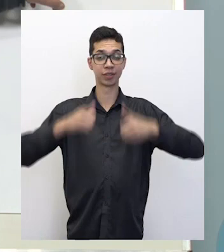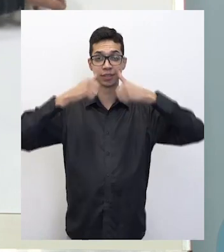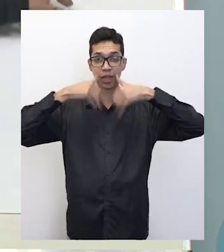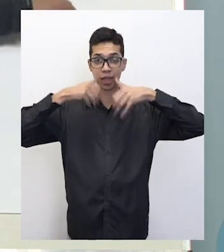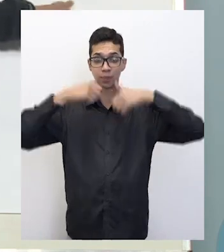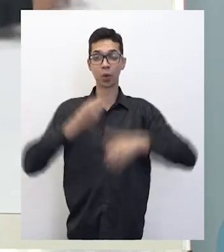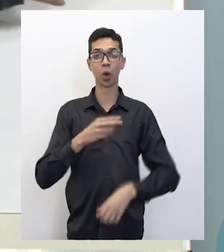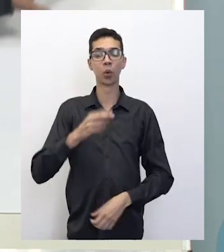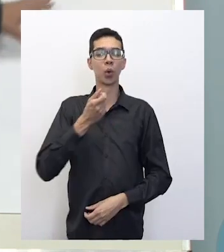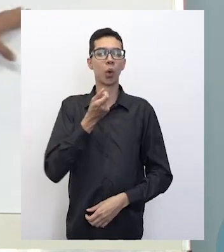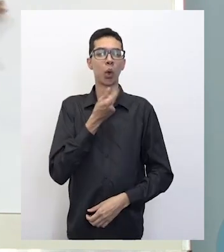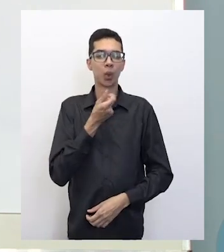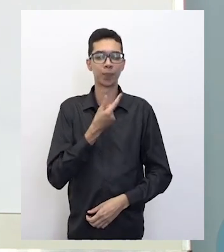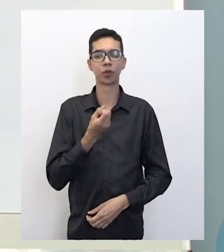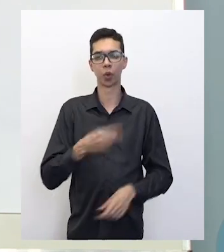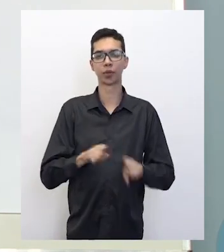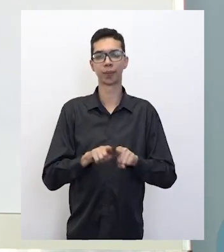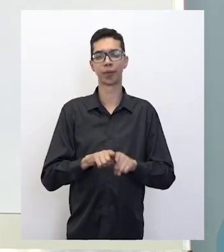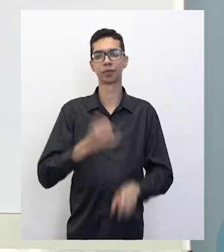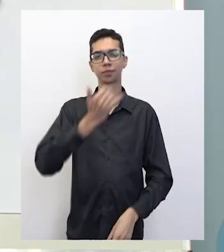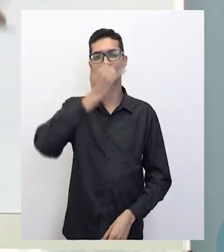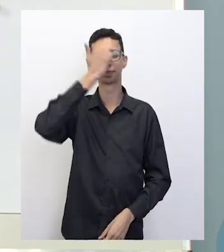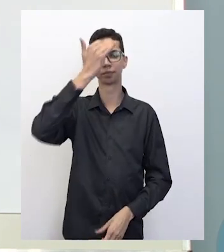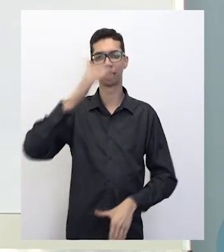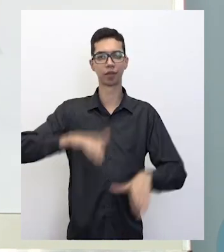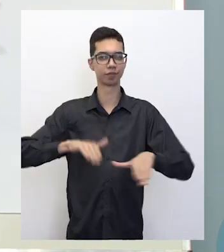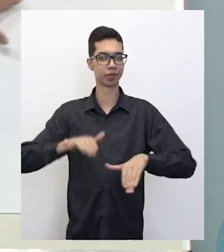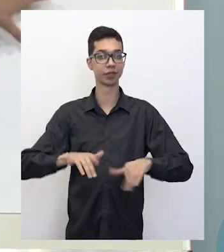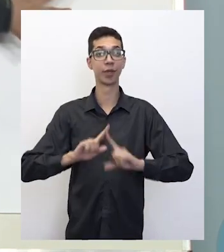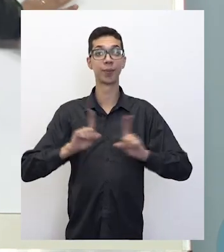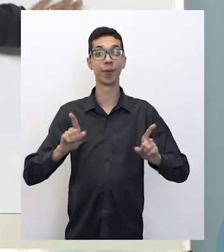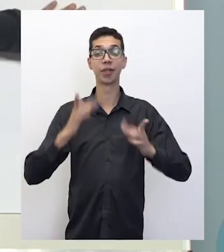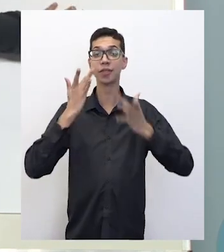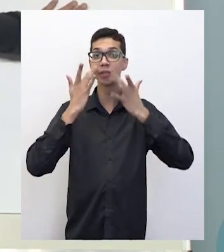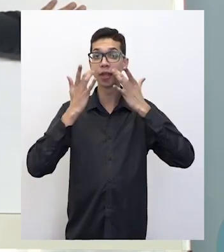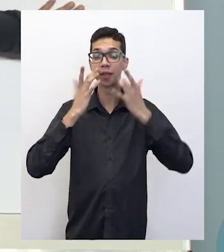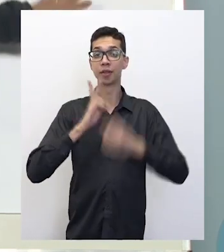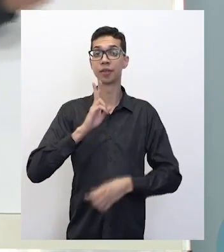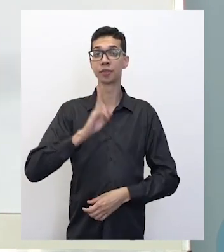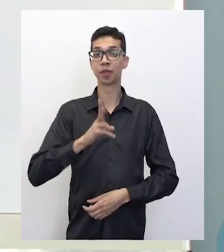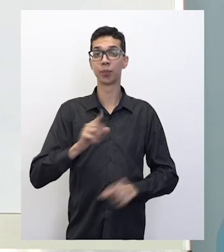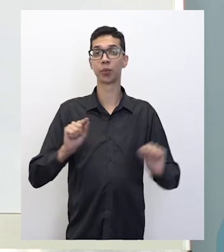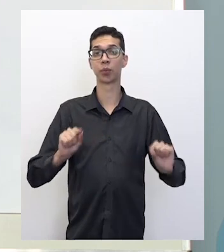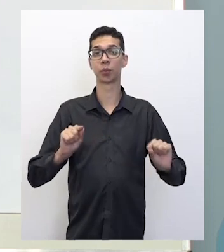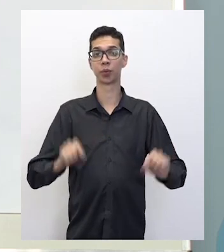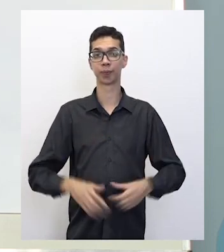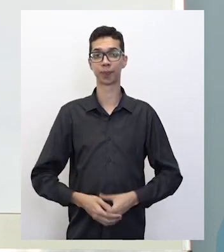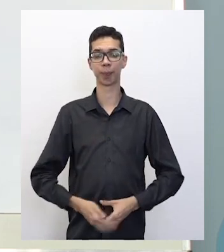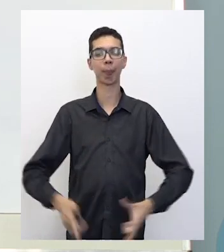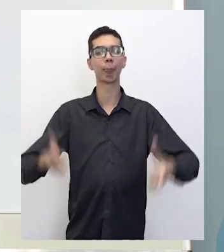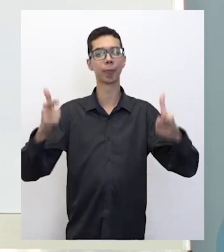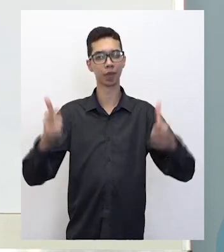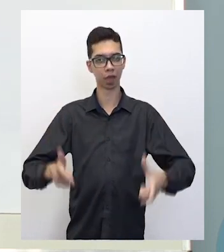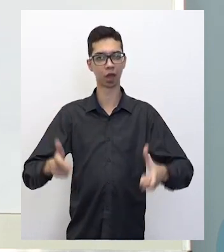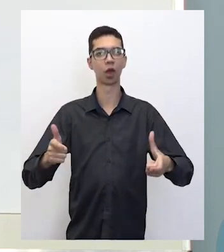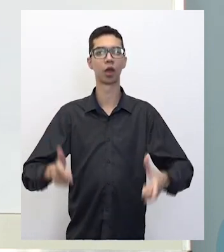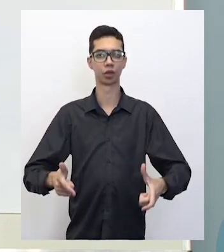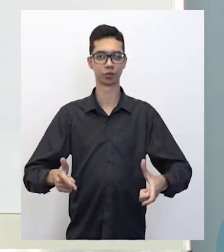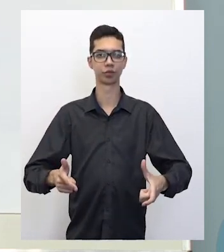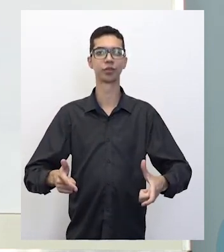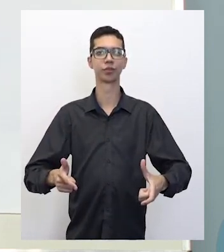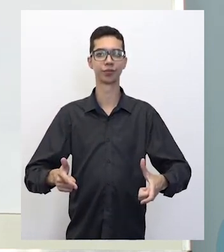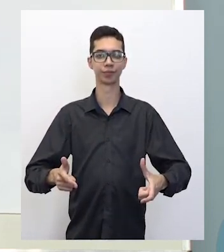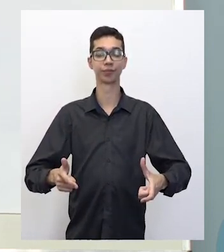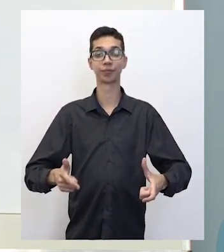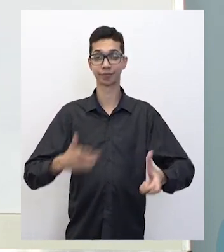comédia, como uma tragédia, enfim, tá? Mas o teatro sempre, né, é onde ocorre, então, a